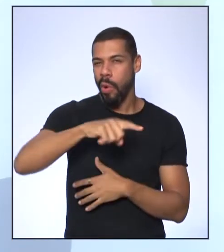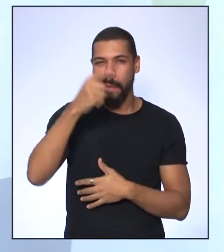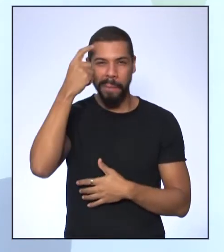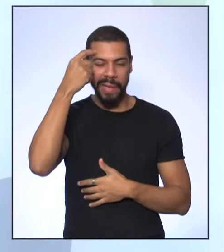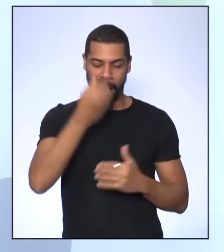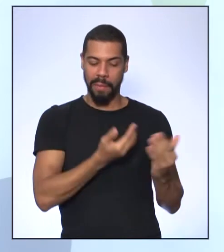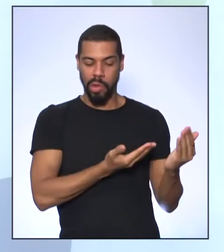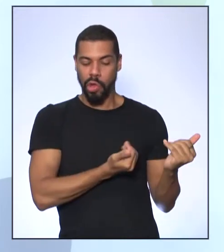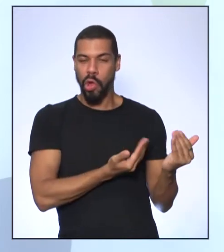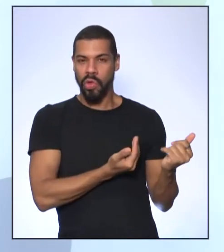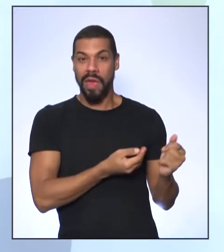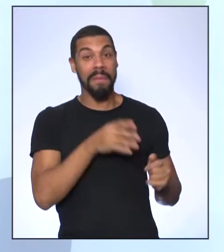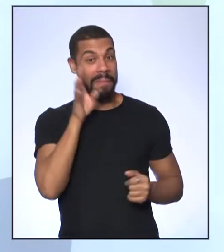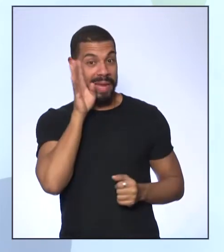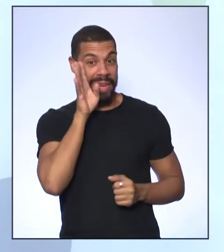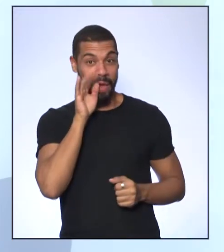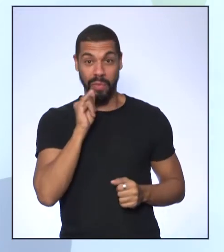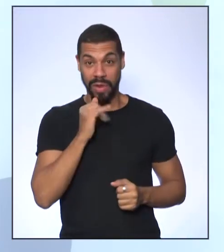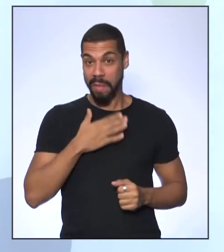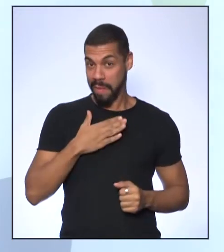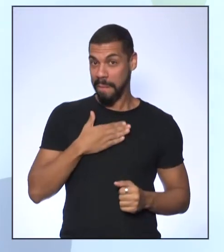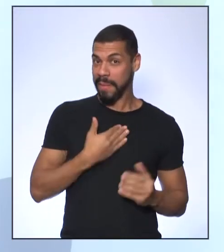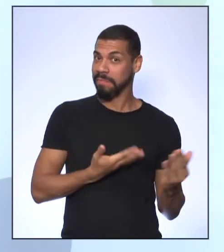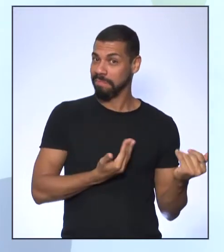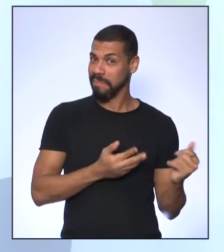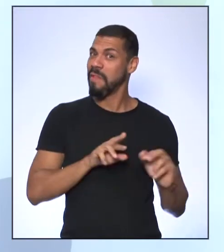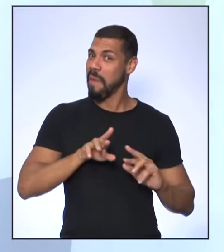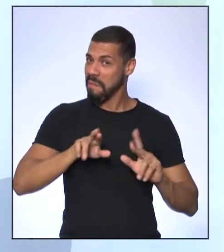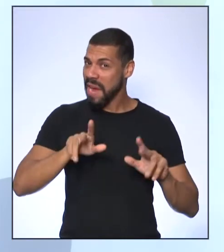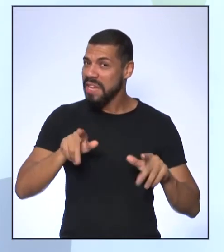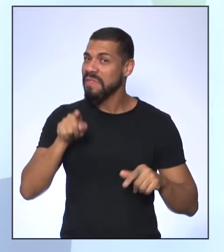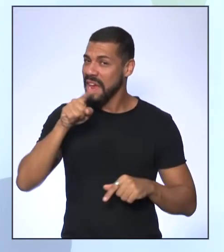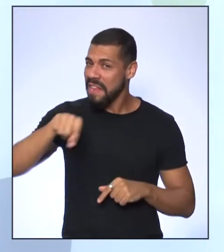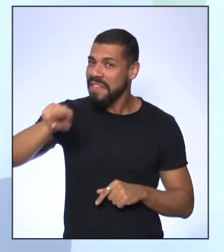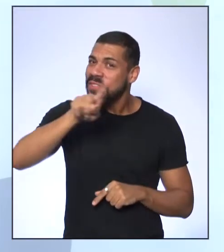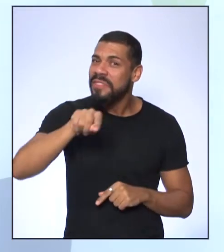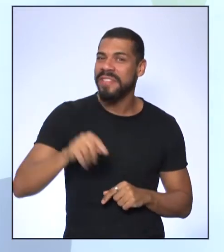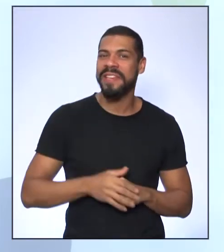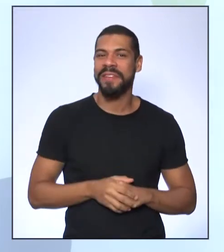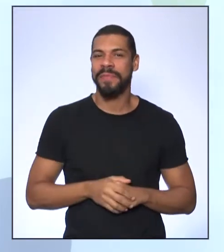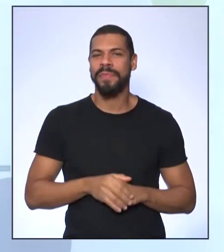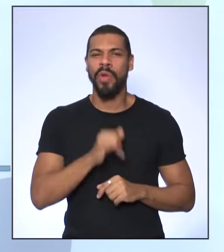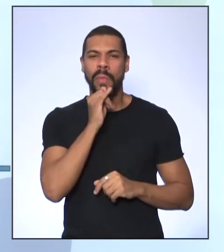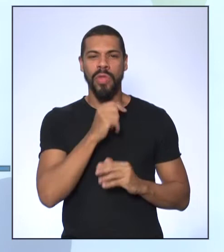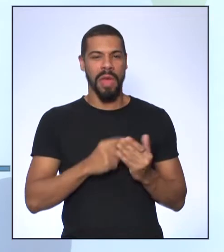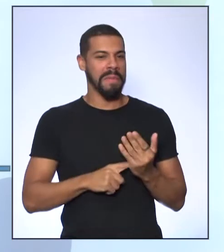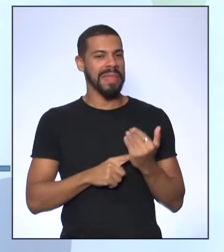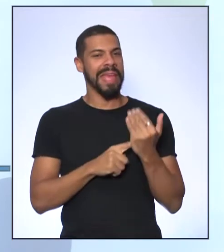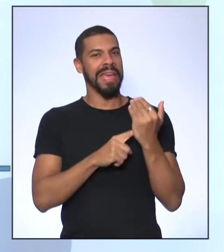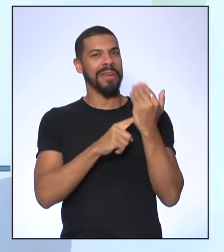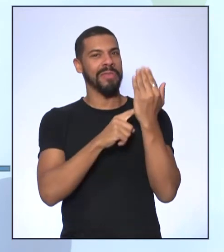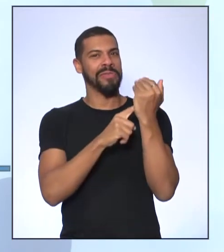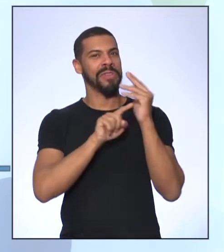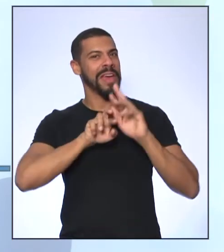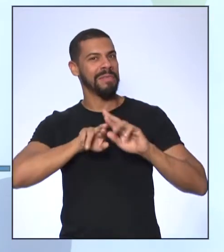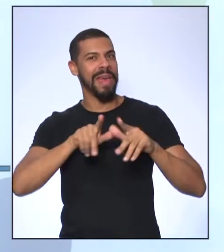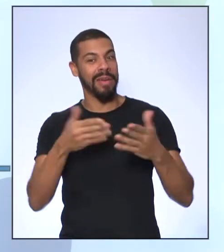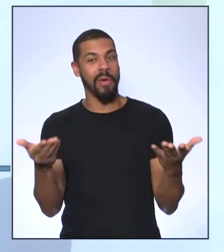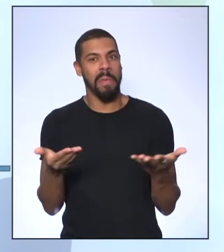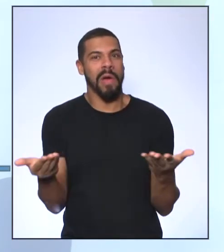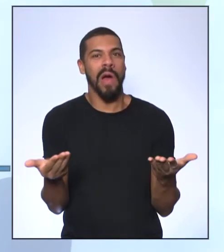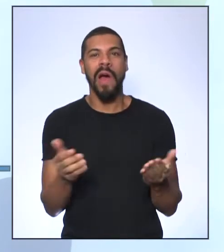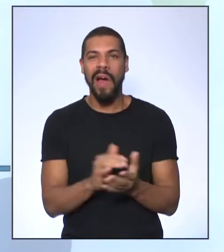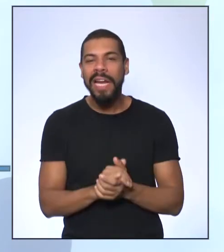ela é uma história bem bacana. A minha adolescência foi bem diferente da adolescência de vocês, né? O uso da tecnologia ainda não era tão disponível para